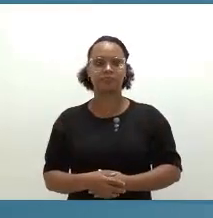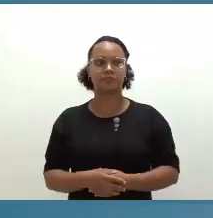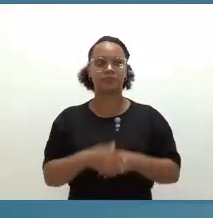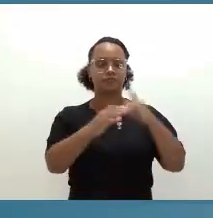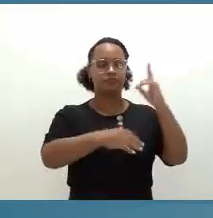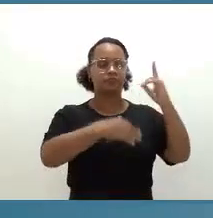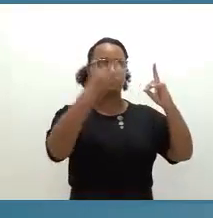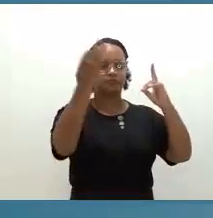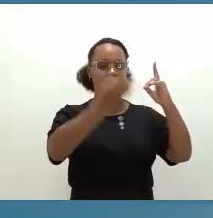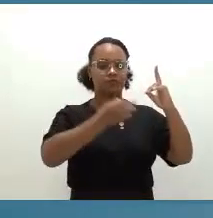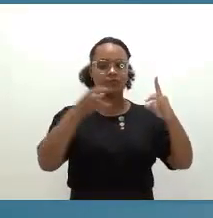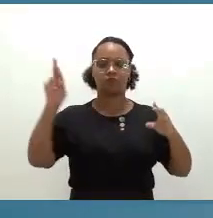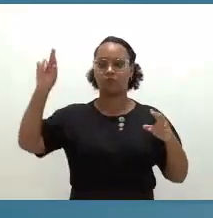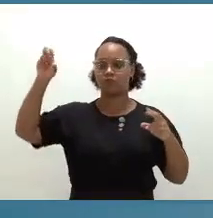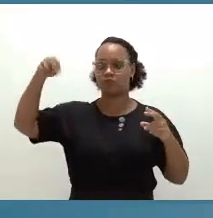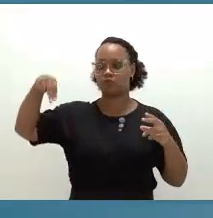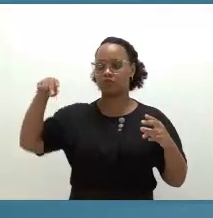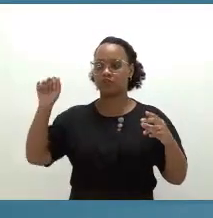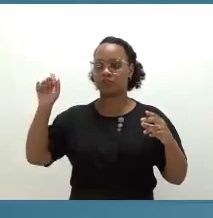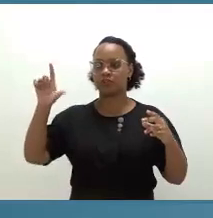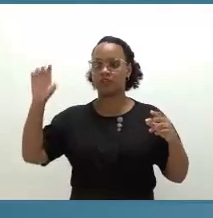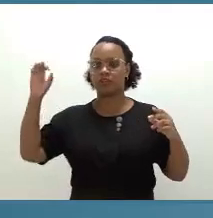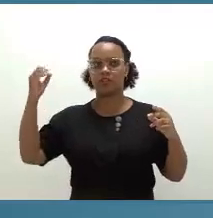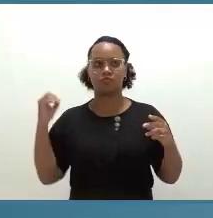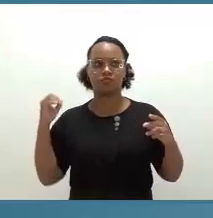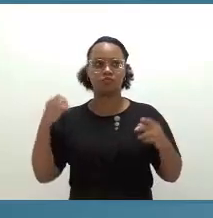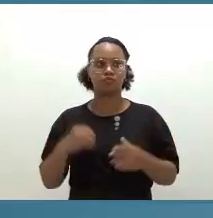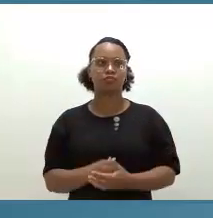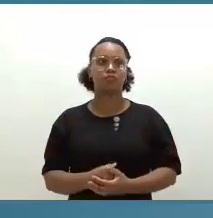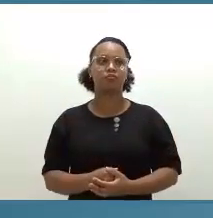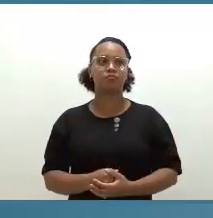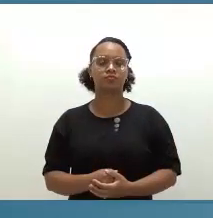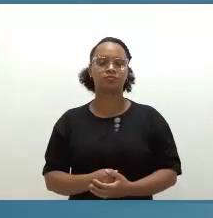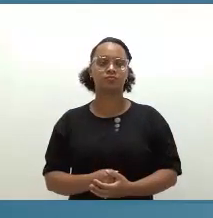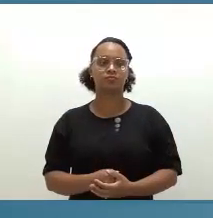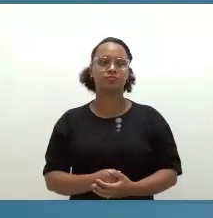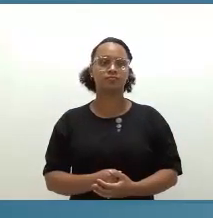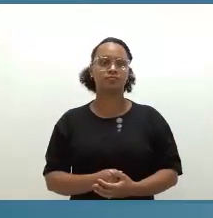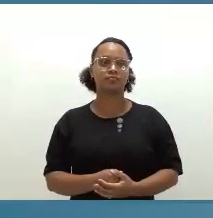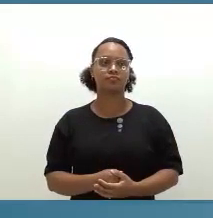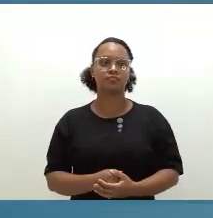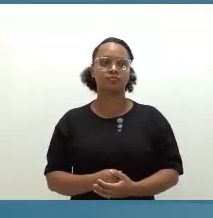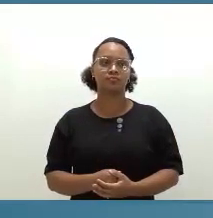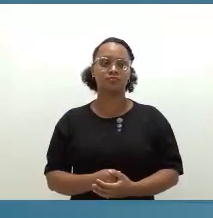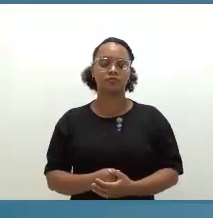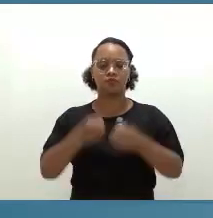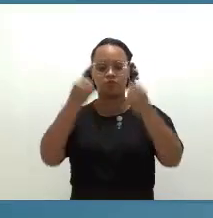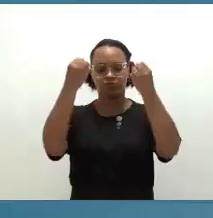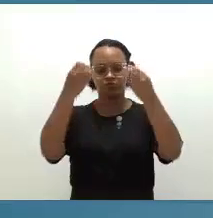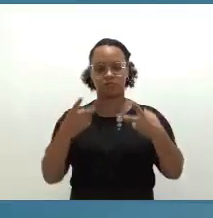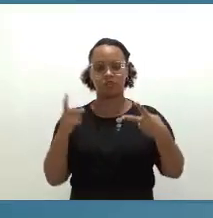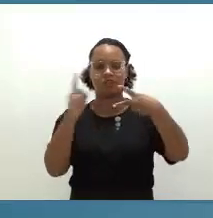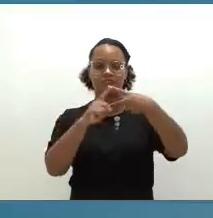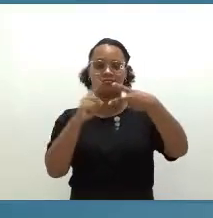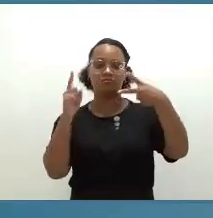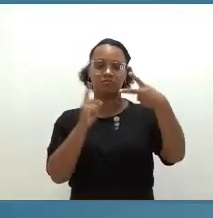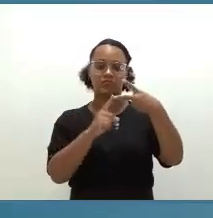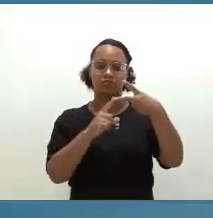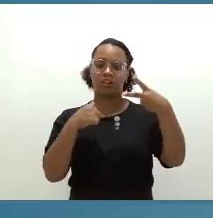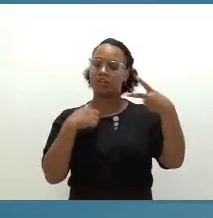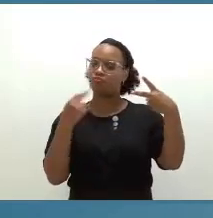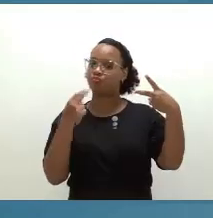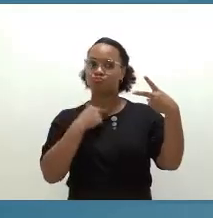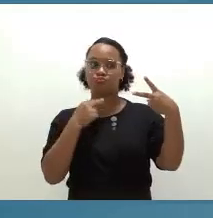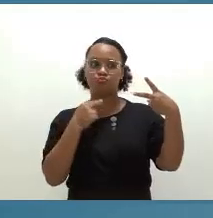Desembargador Ronaldo Marques Vale. Senhor presidente, meus motivos fazem com